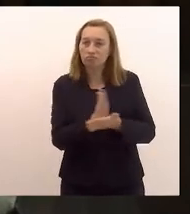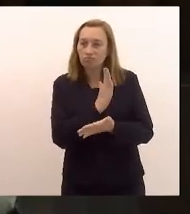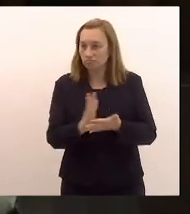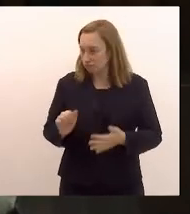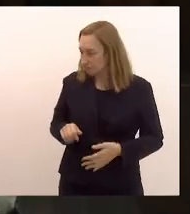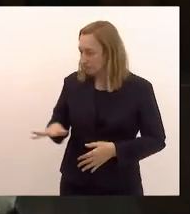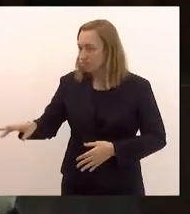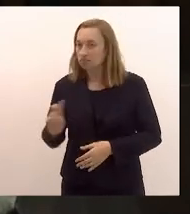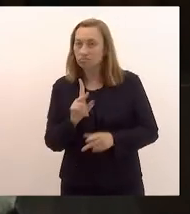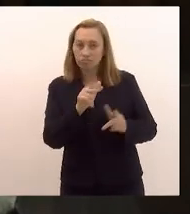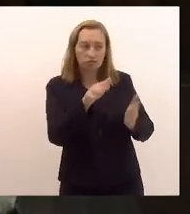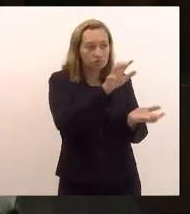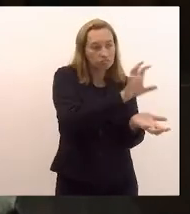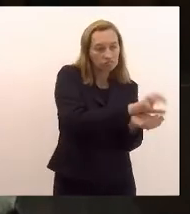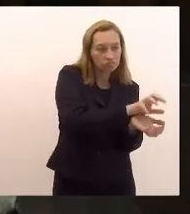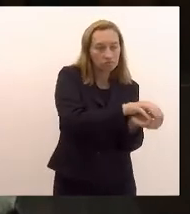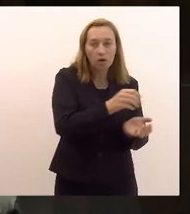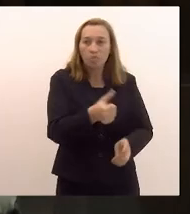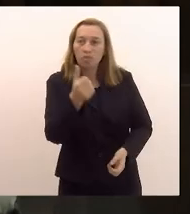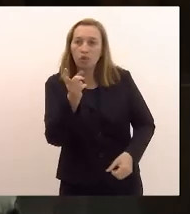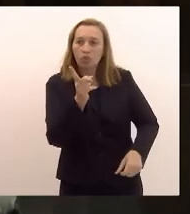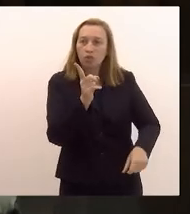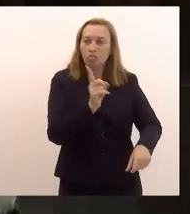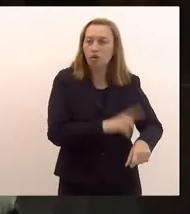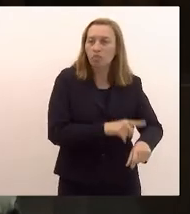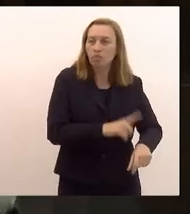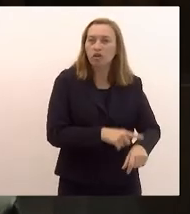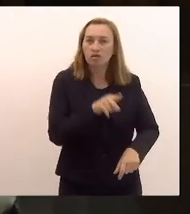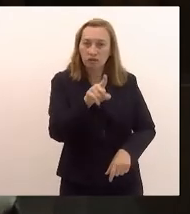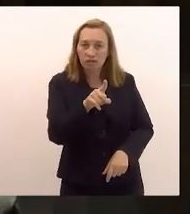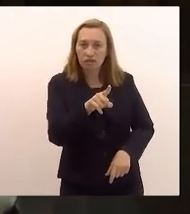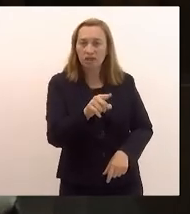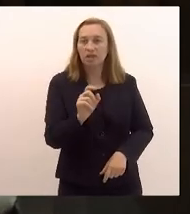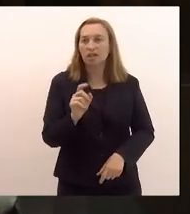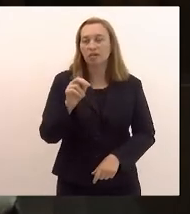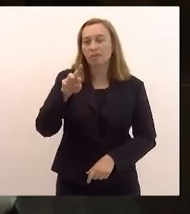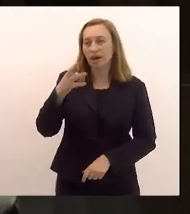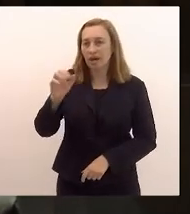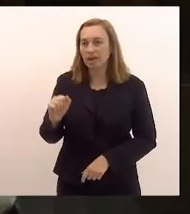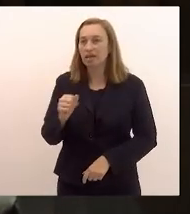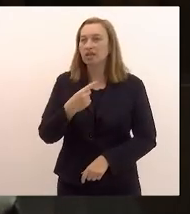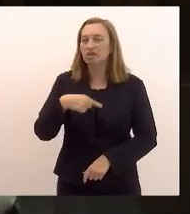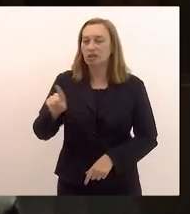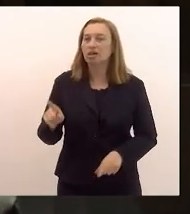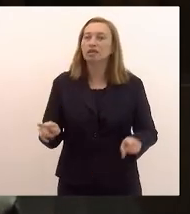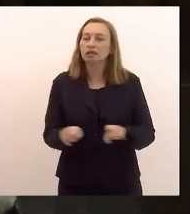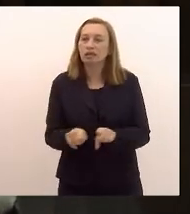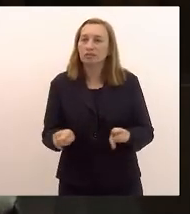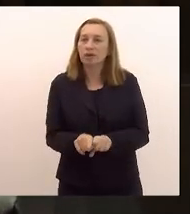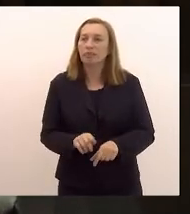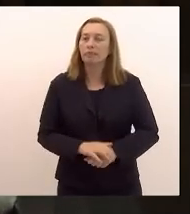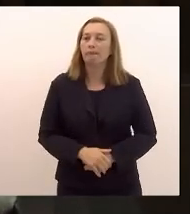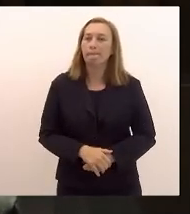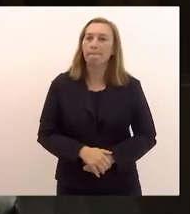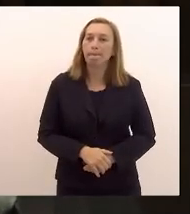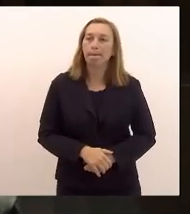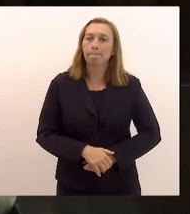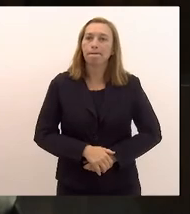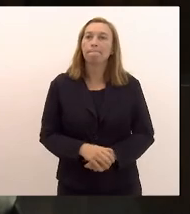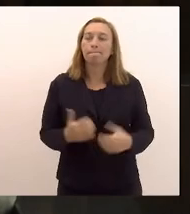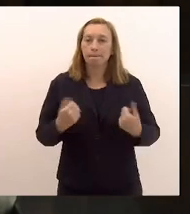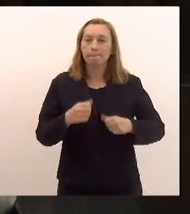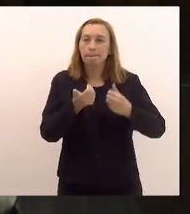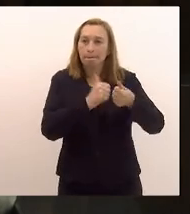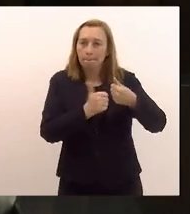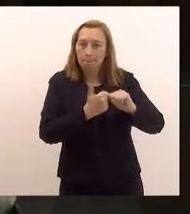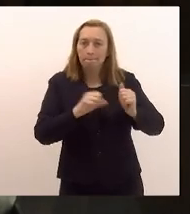Como foi no caso do jacarezinho que em poucas horas você Maria Júlia a equipe do nordeste foi também é a gente ainda